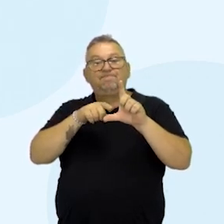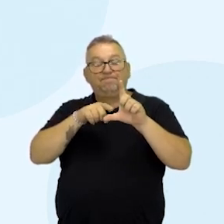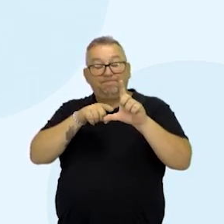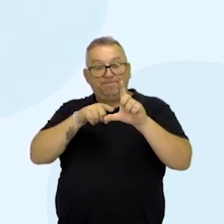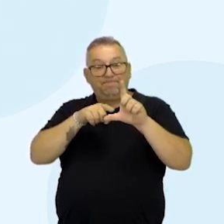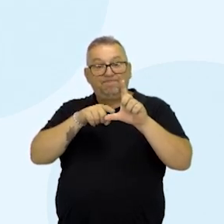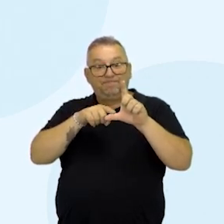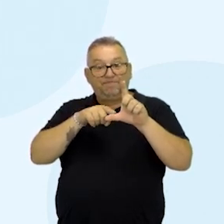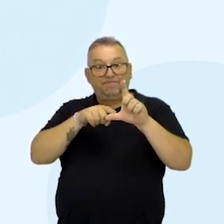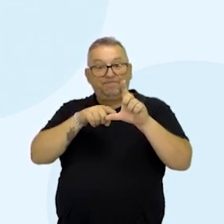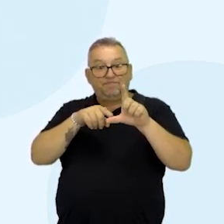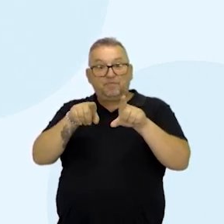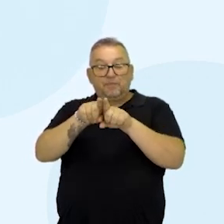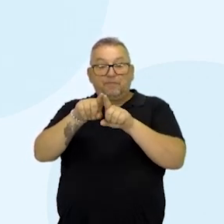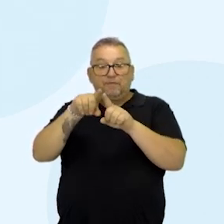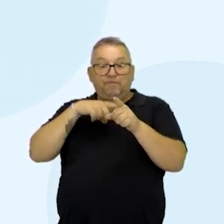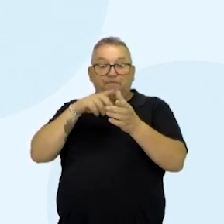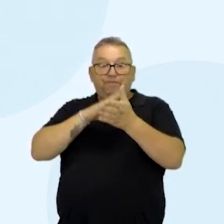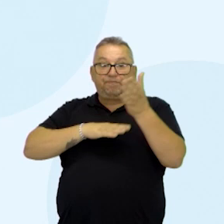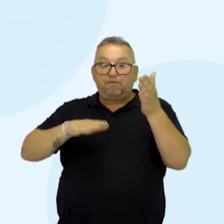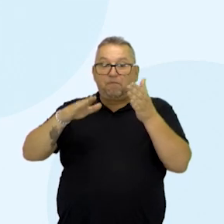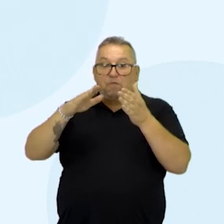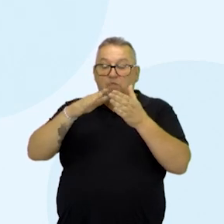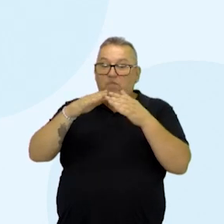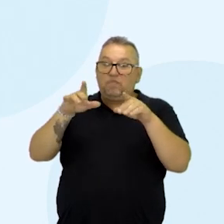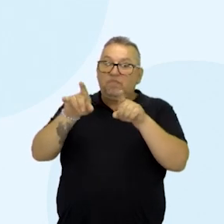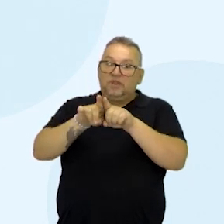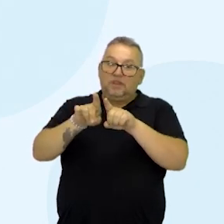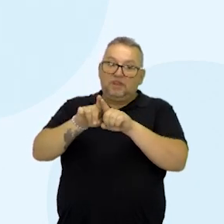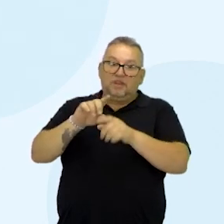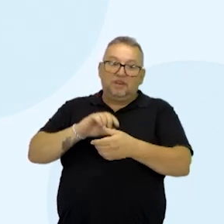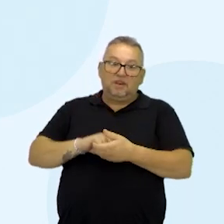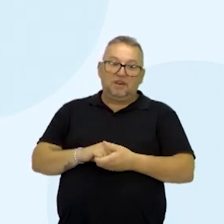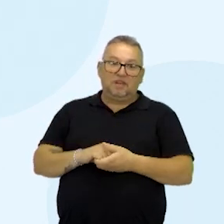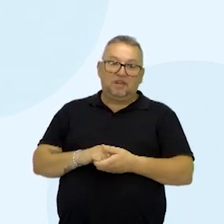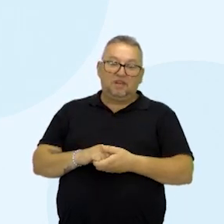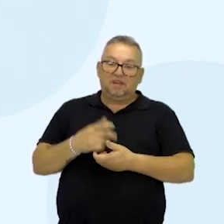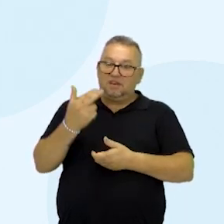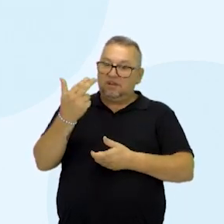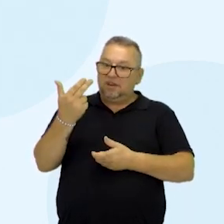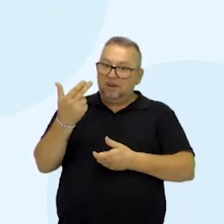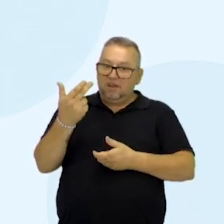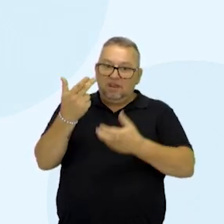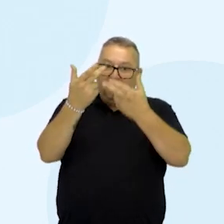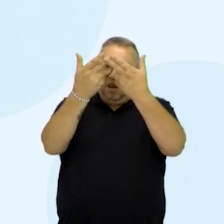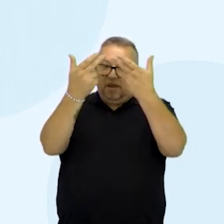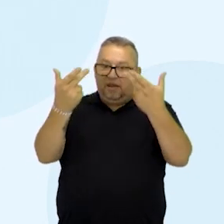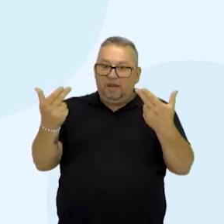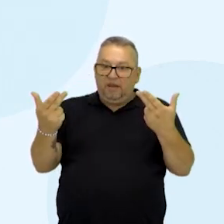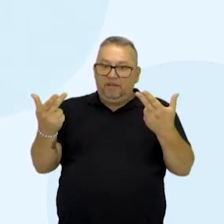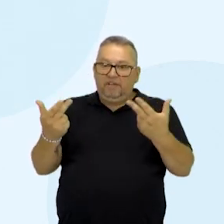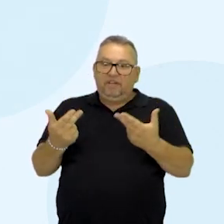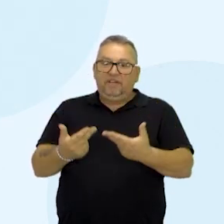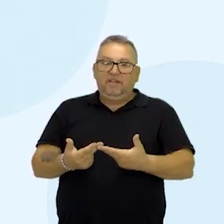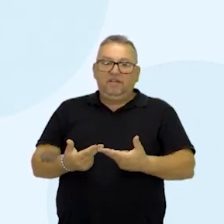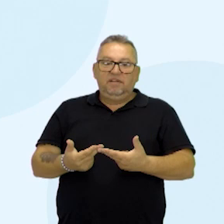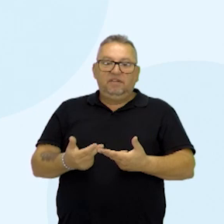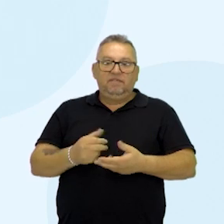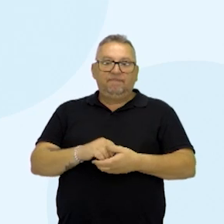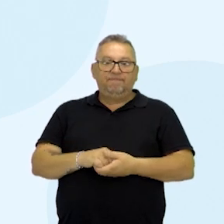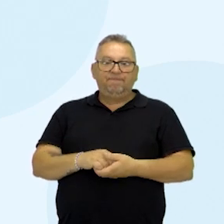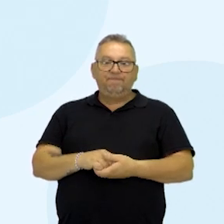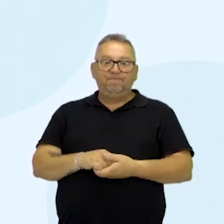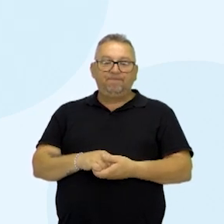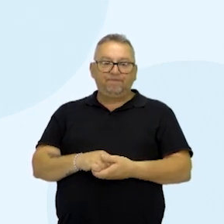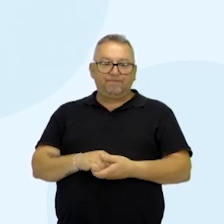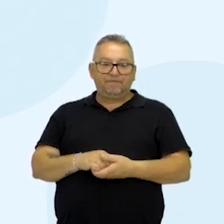E o losango, ele tem todos os lados dele aqui, ó, são idênticos, né? Eles possuem a mesma medida. Então, esse lado é igual a esse,